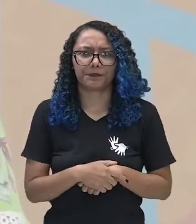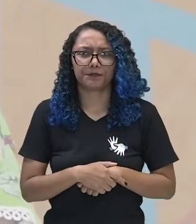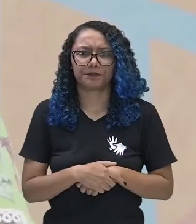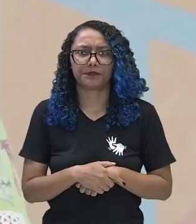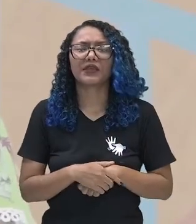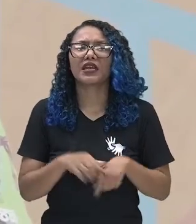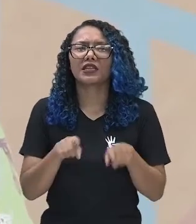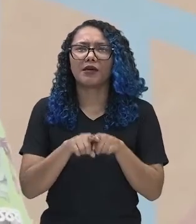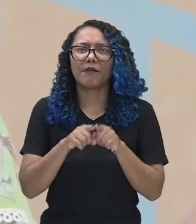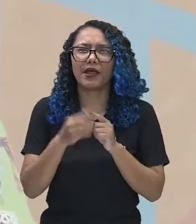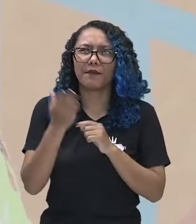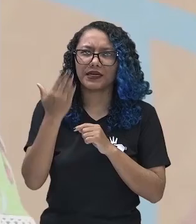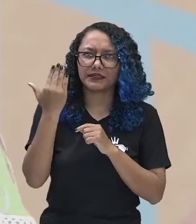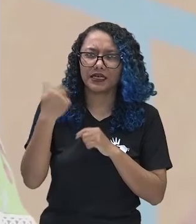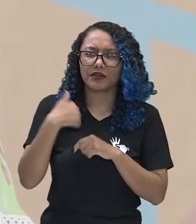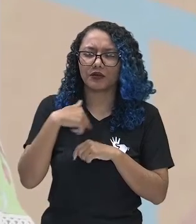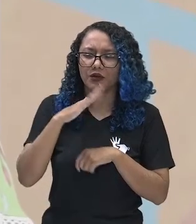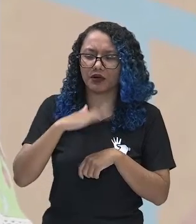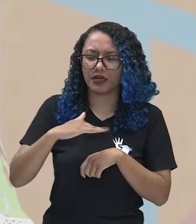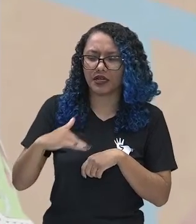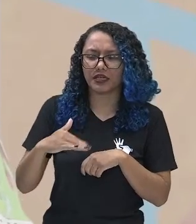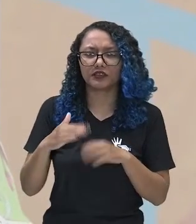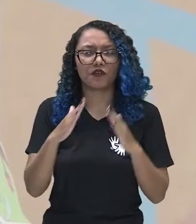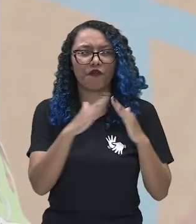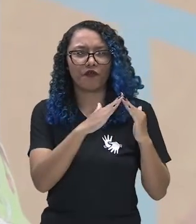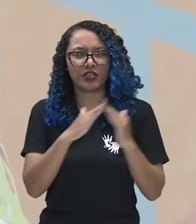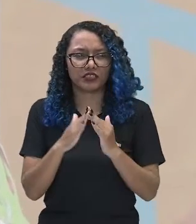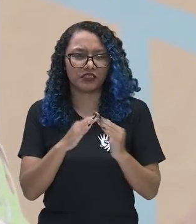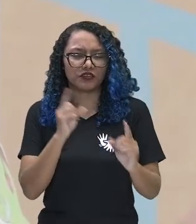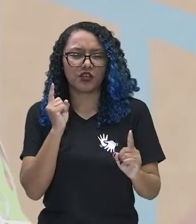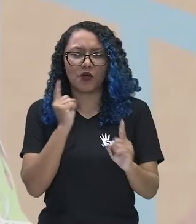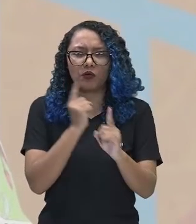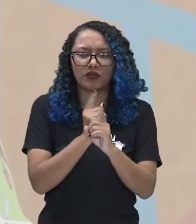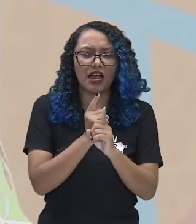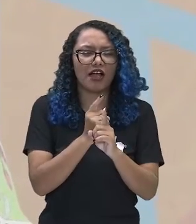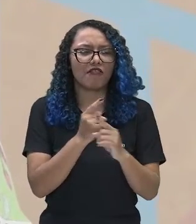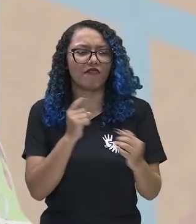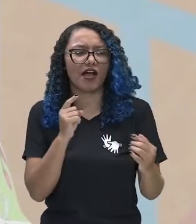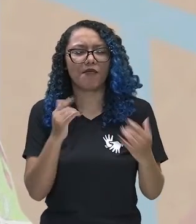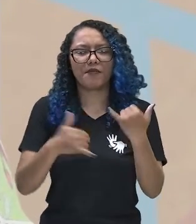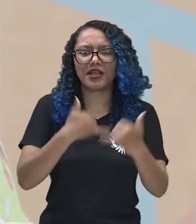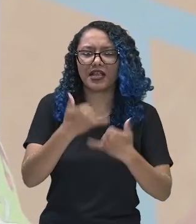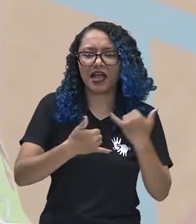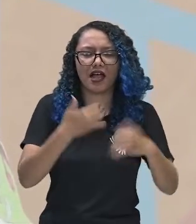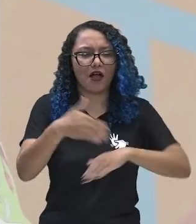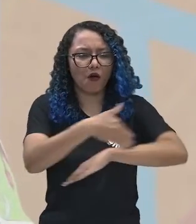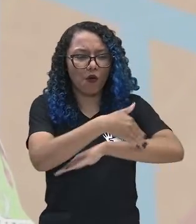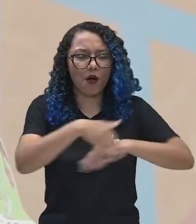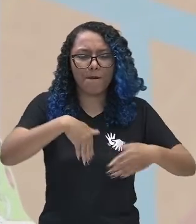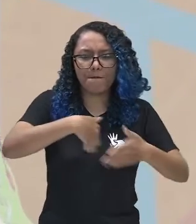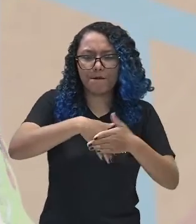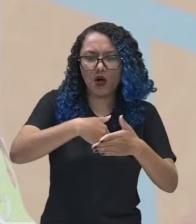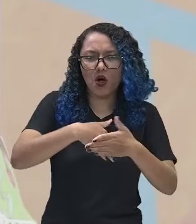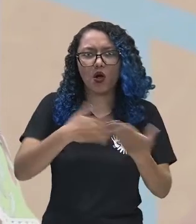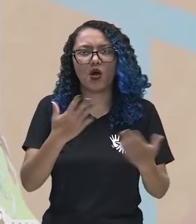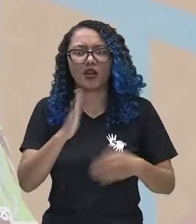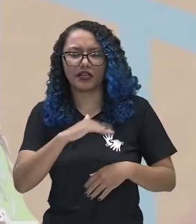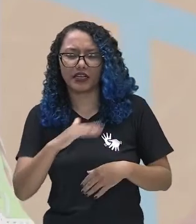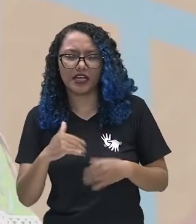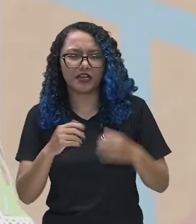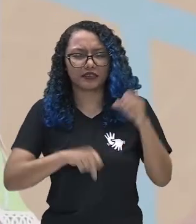criança, todo mundo, os vizinhos se encontravam na rua para brincar de bola, a criançada toda ia para a rua,